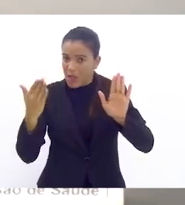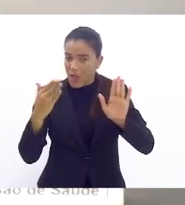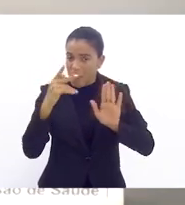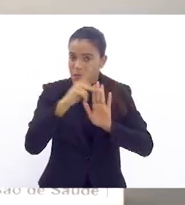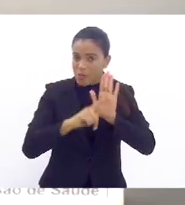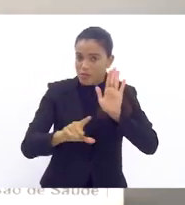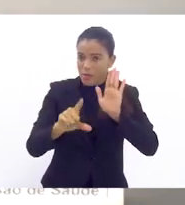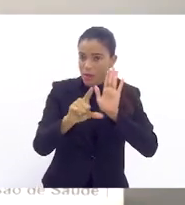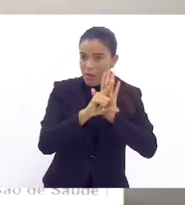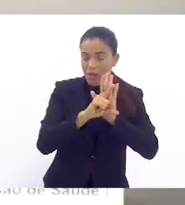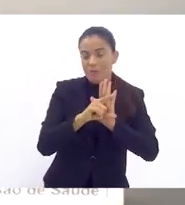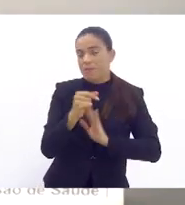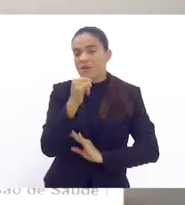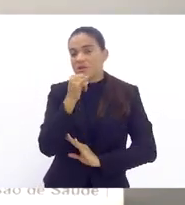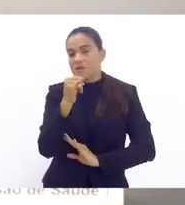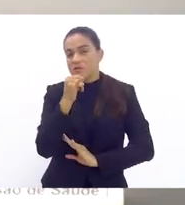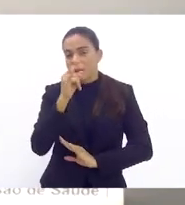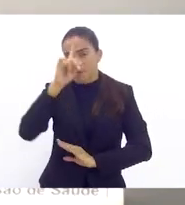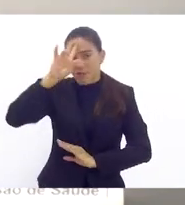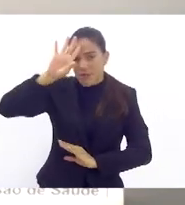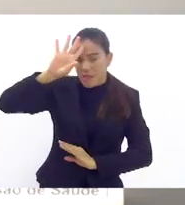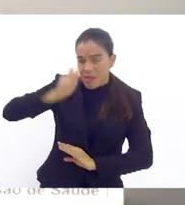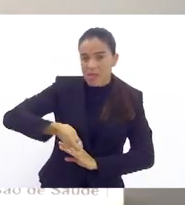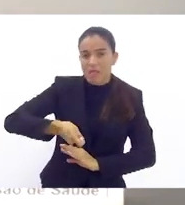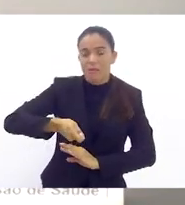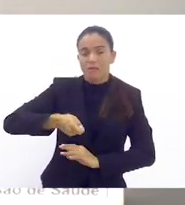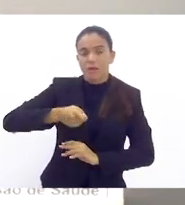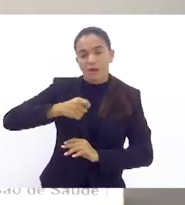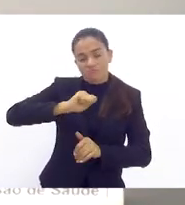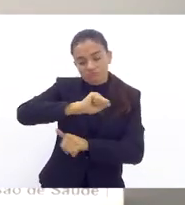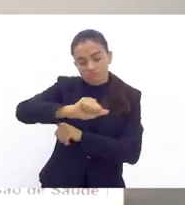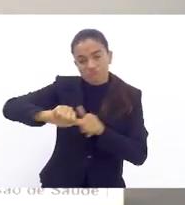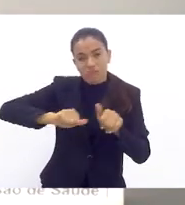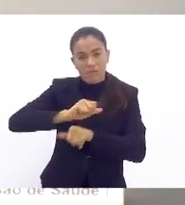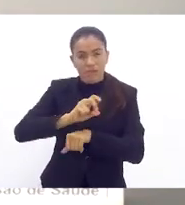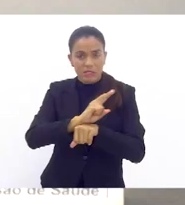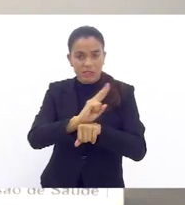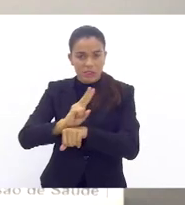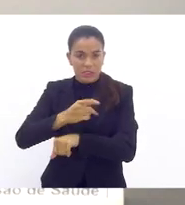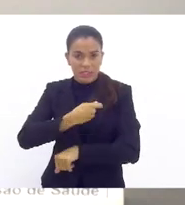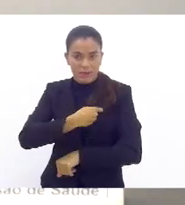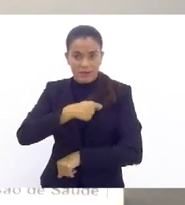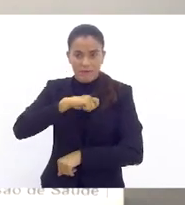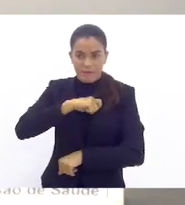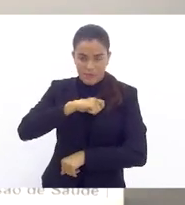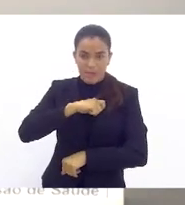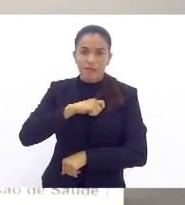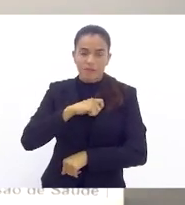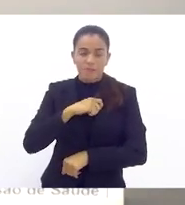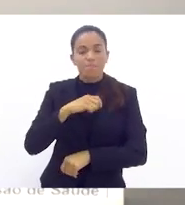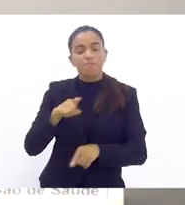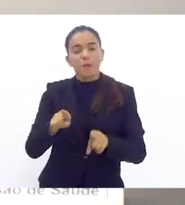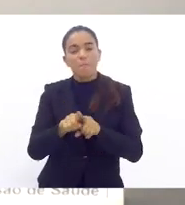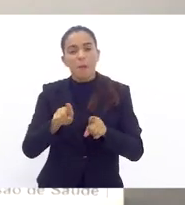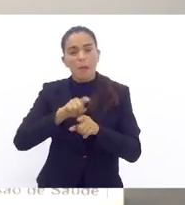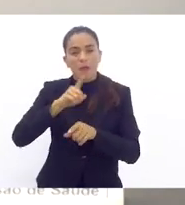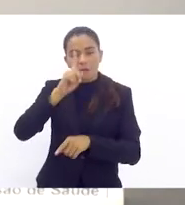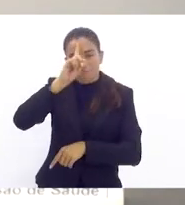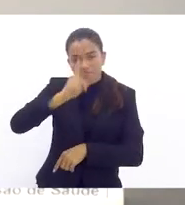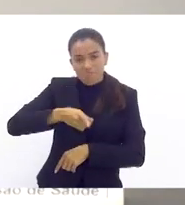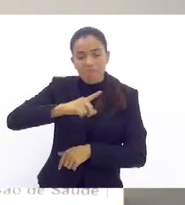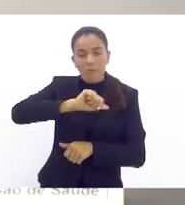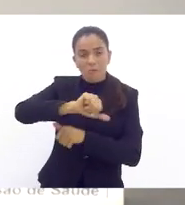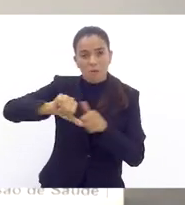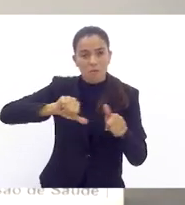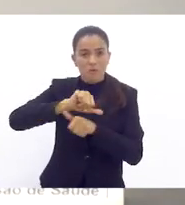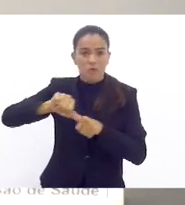de lei que possa, por exemplo, determinar uma mudança na fiscalização, determinar uma mudança, como bem